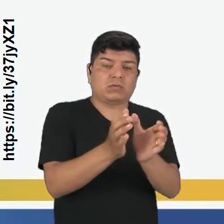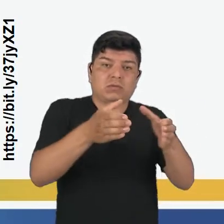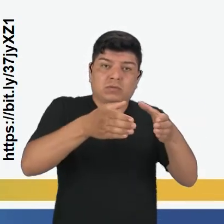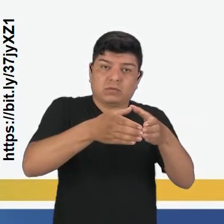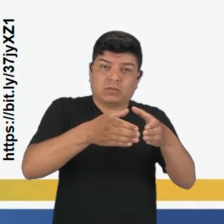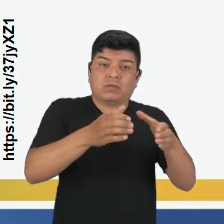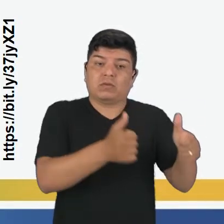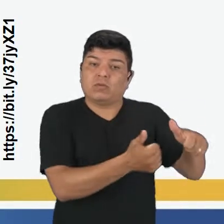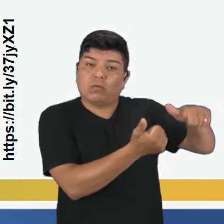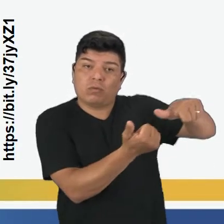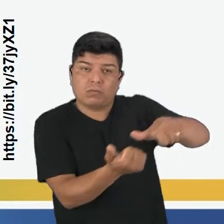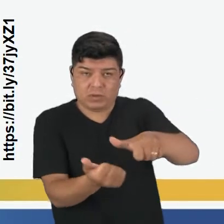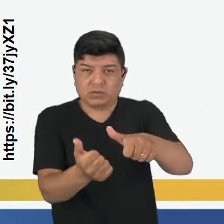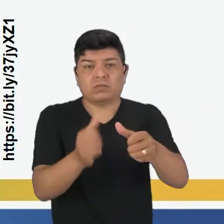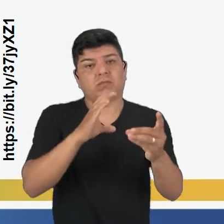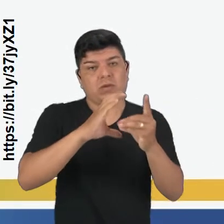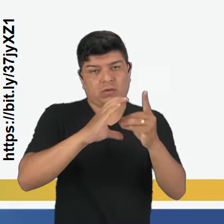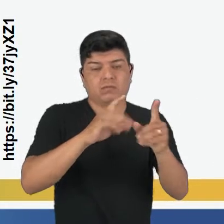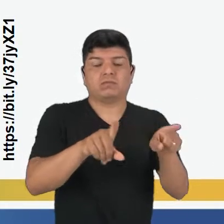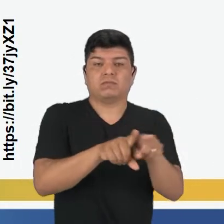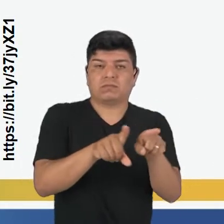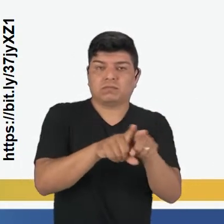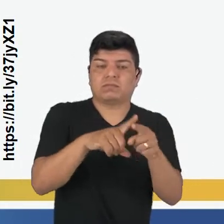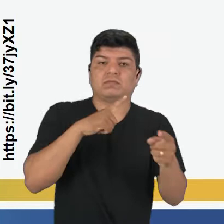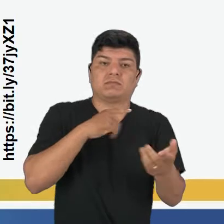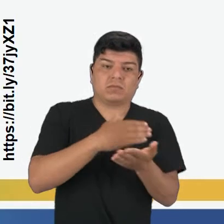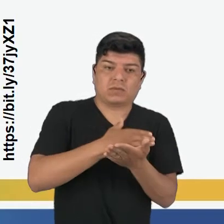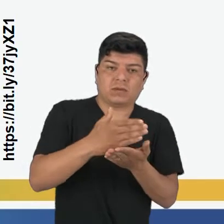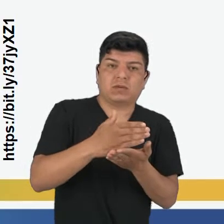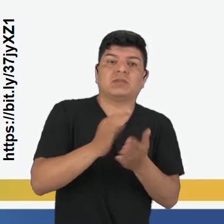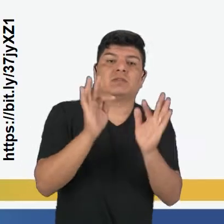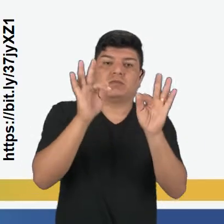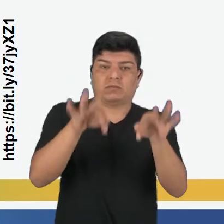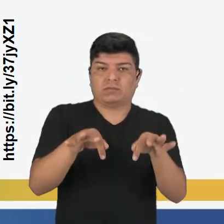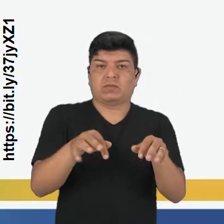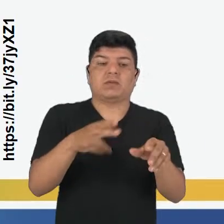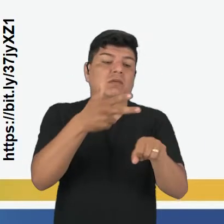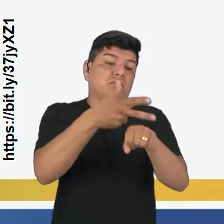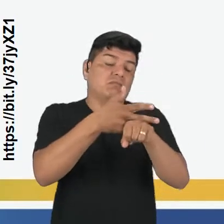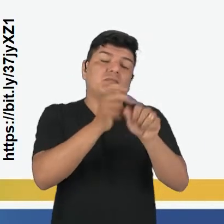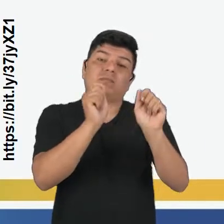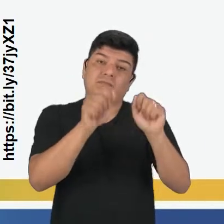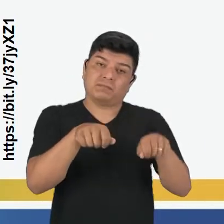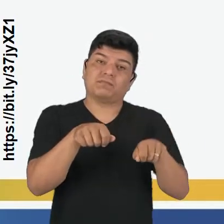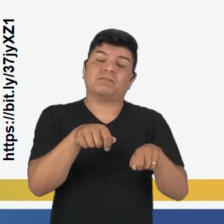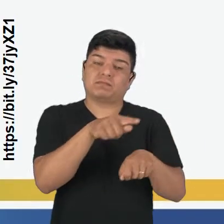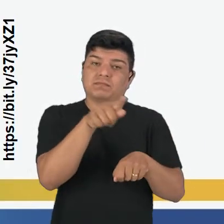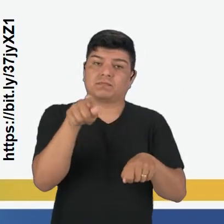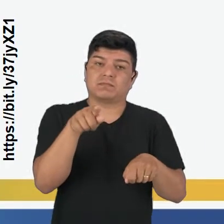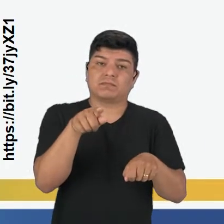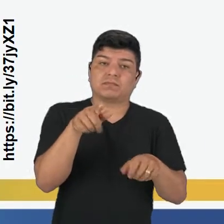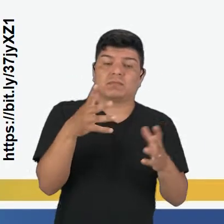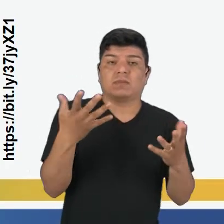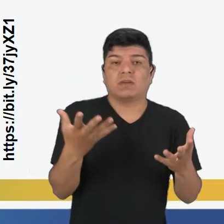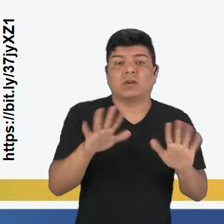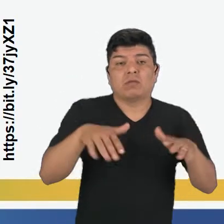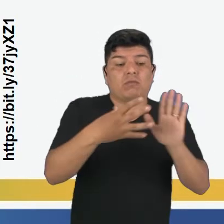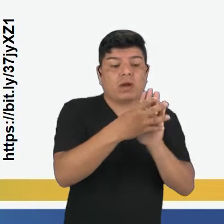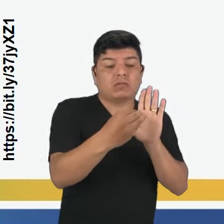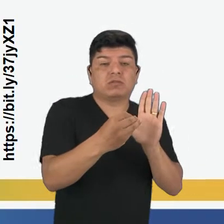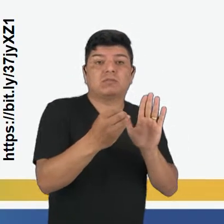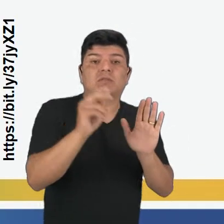O batismo é um ritual. Ele tem um início, meio e fim. Você pode filmar o batismo, não é? E qual é o símbolo